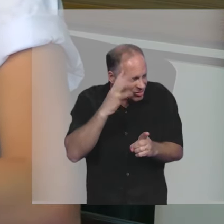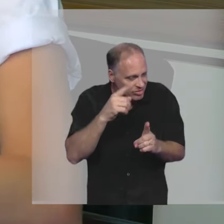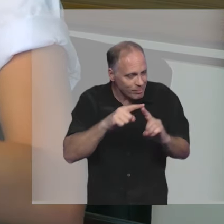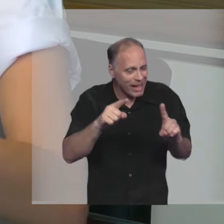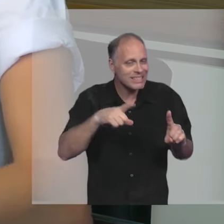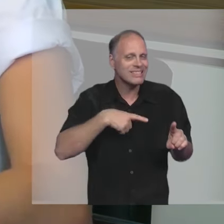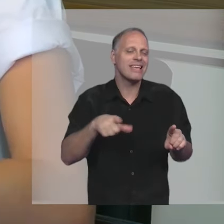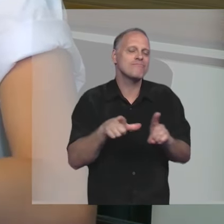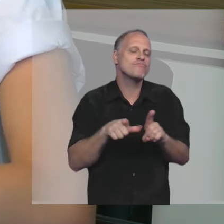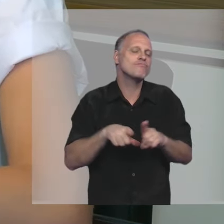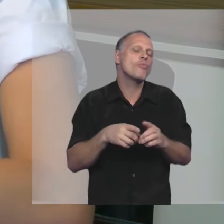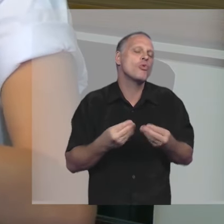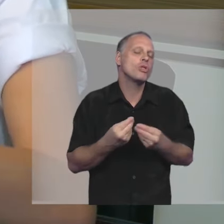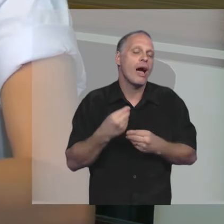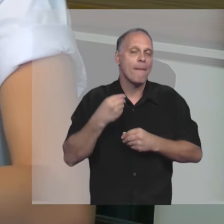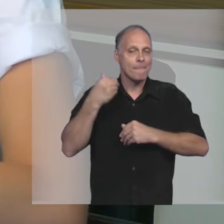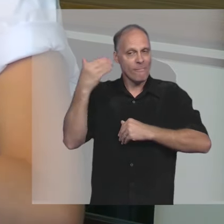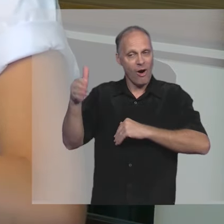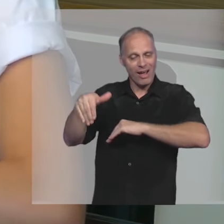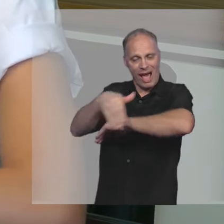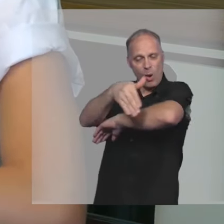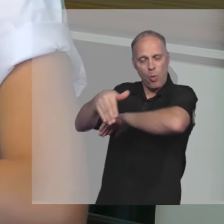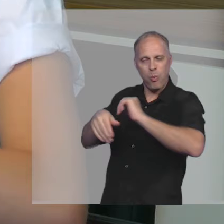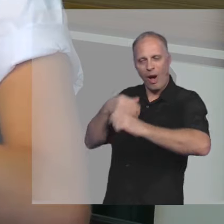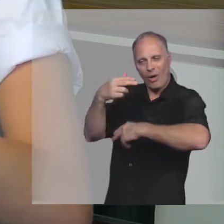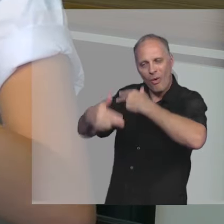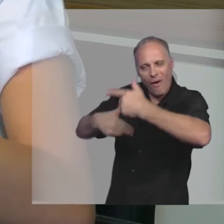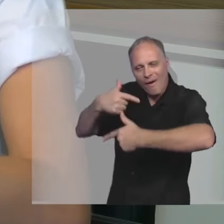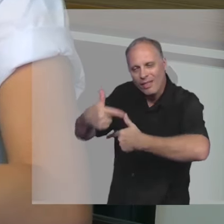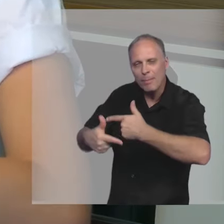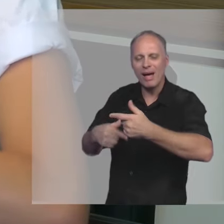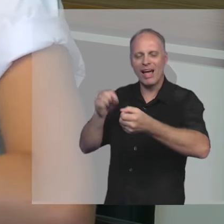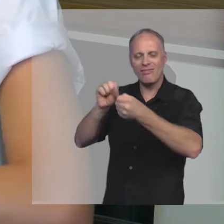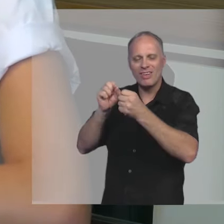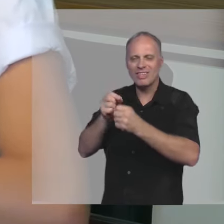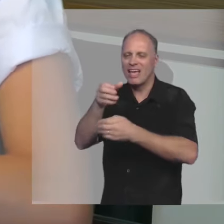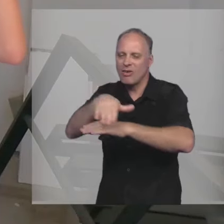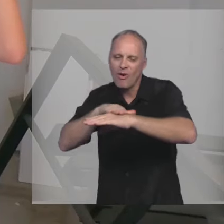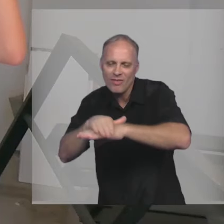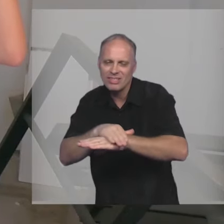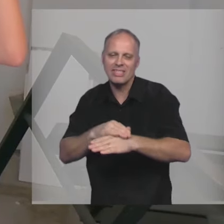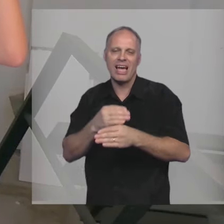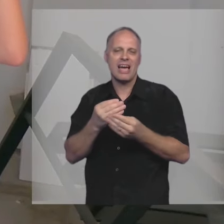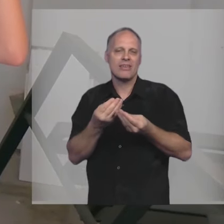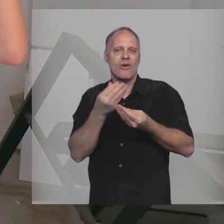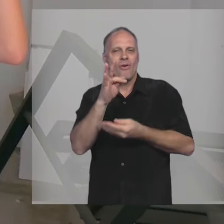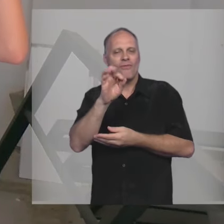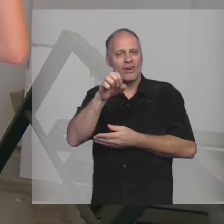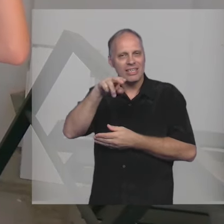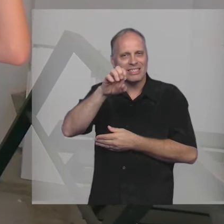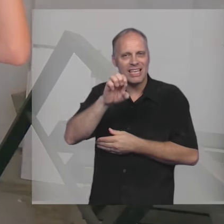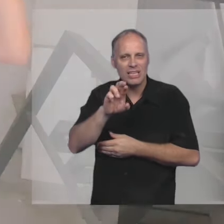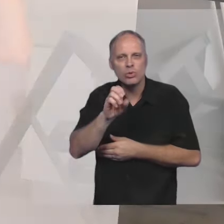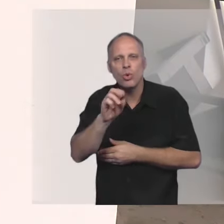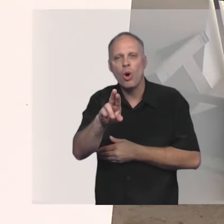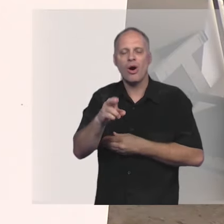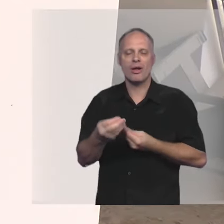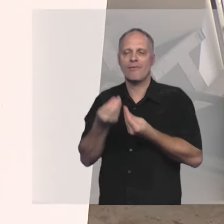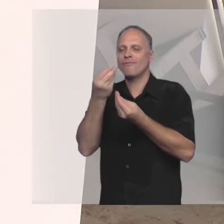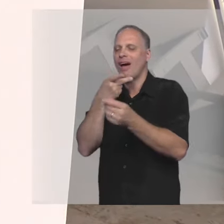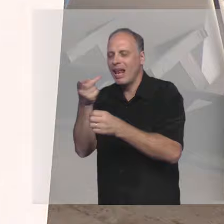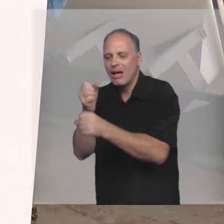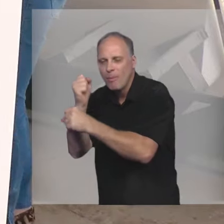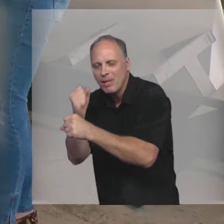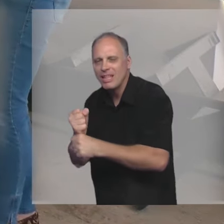achando as soluções, mas tem muita correria na rua e falar com o fornecedor, falar com o pedreiro, com o prestador de serviço, com o marceneiro,